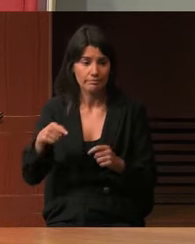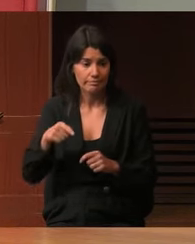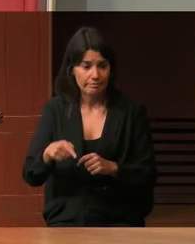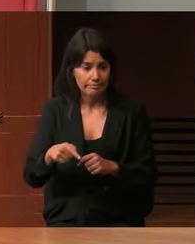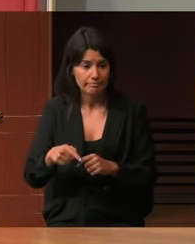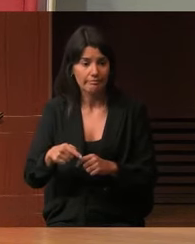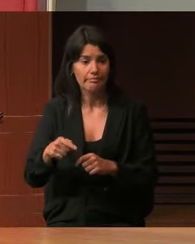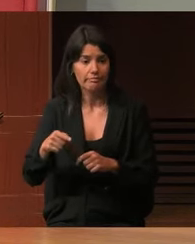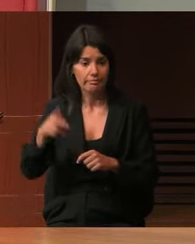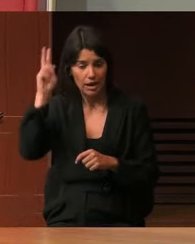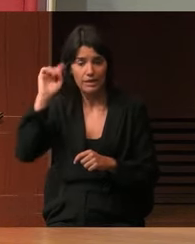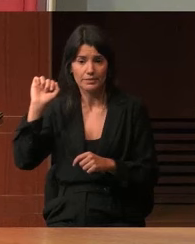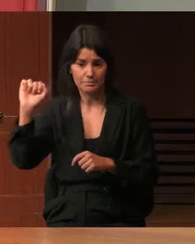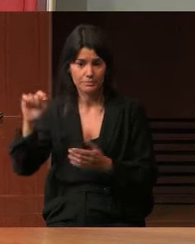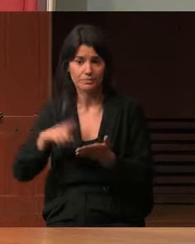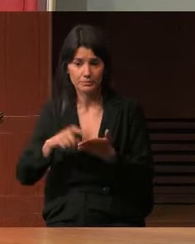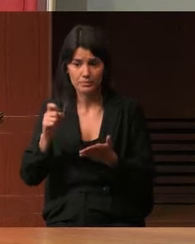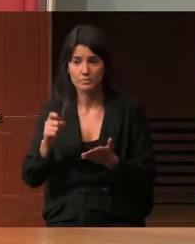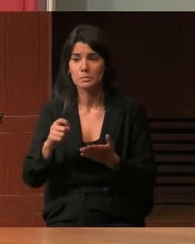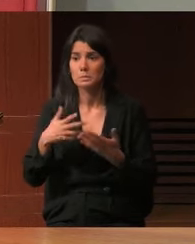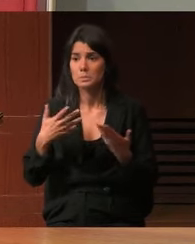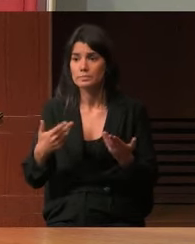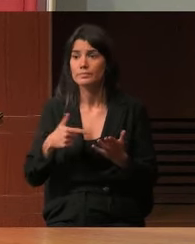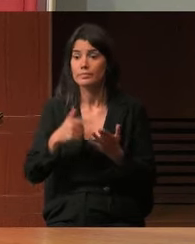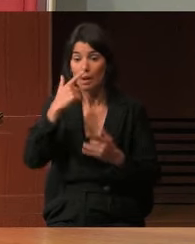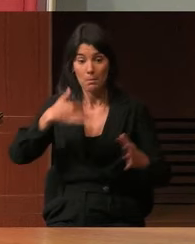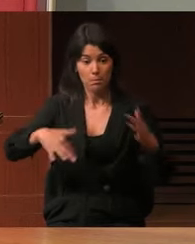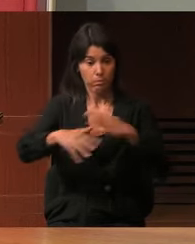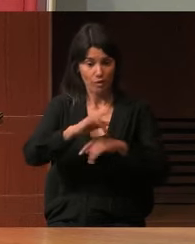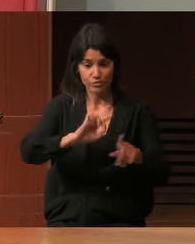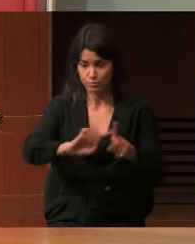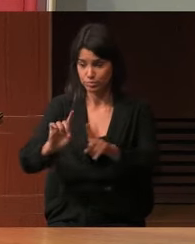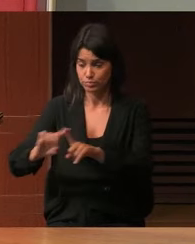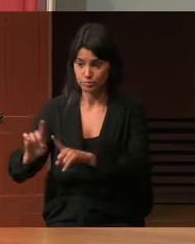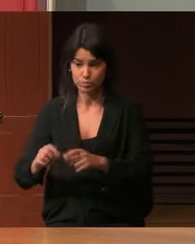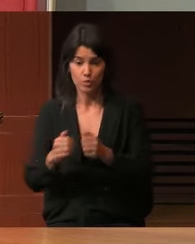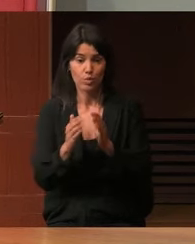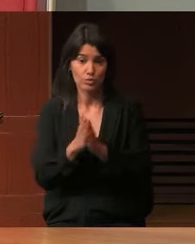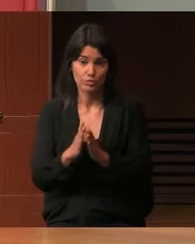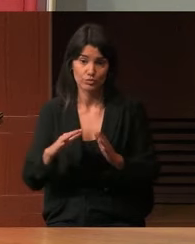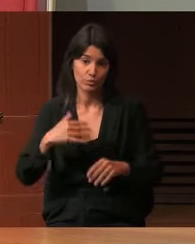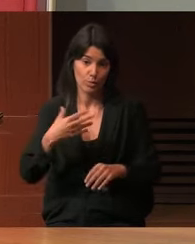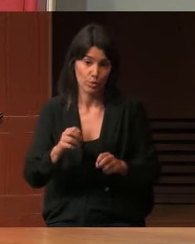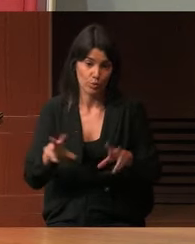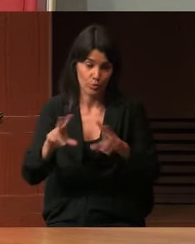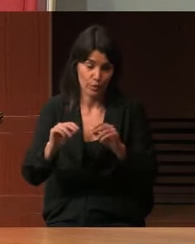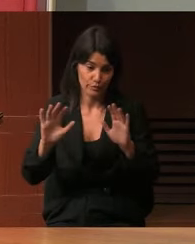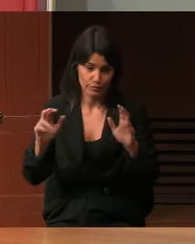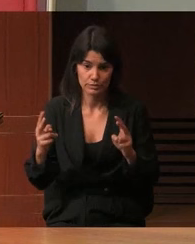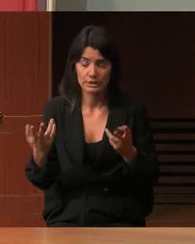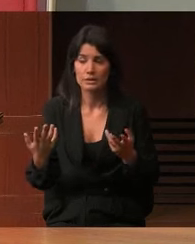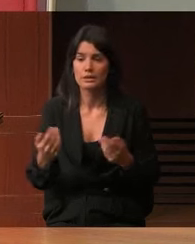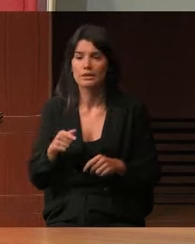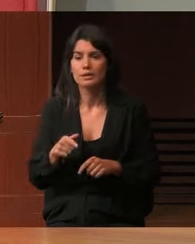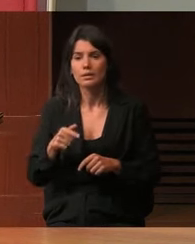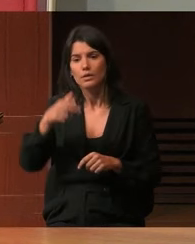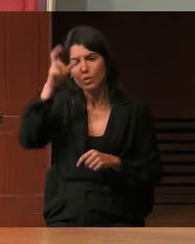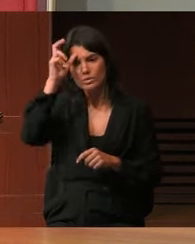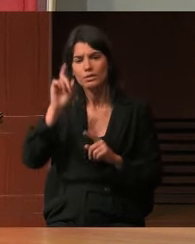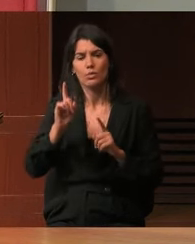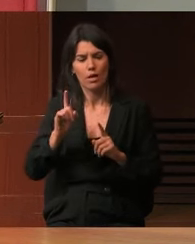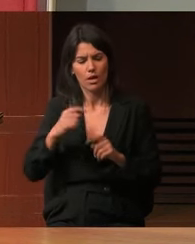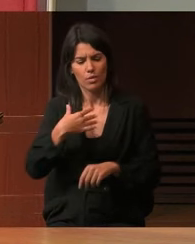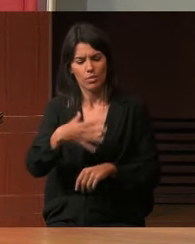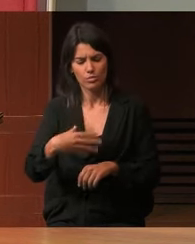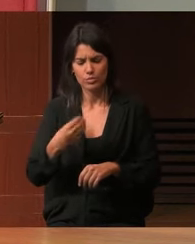para o facto de que, e cito, numerosos povos, talvez todos do Novo Mundo, compartilham uma concepção segundo a qual o mundo é